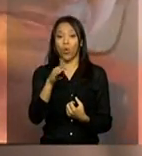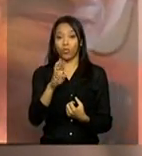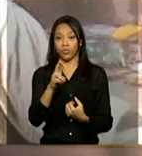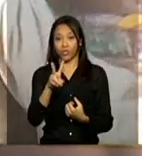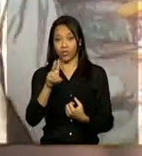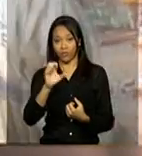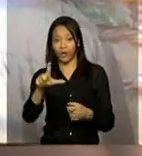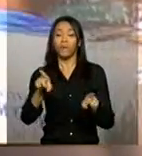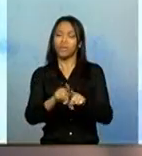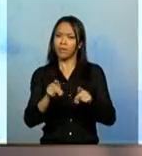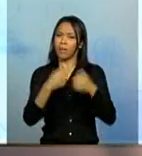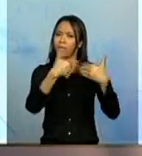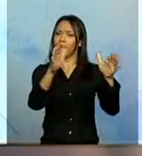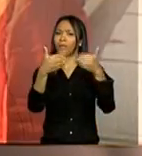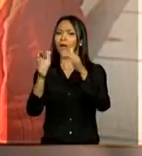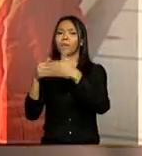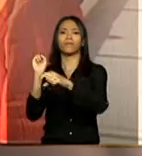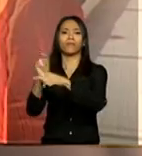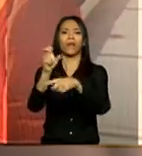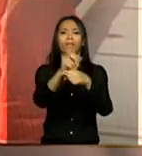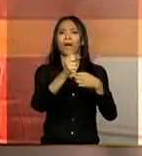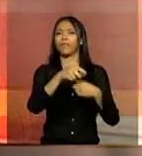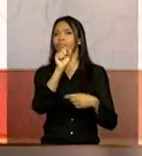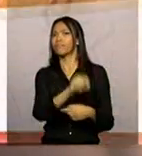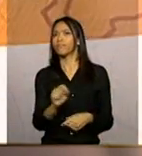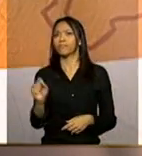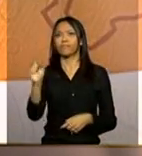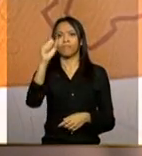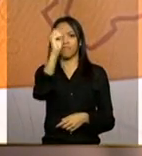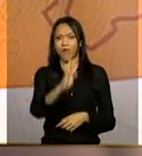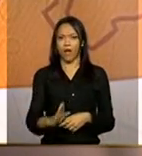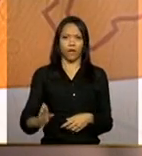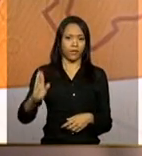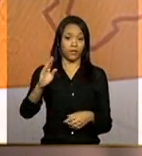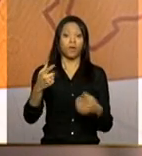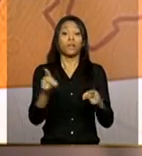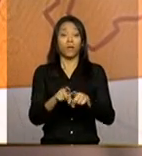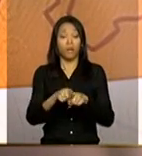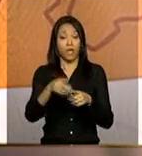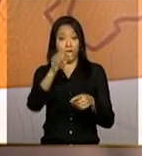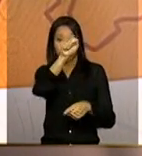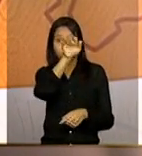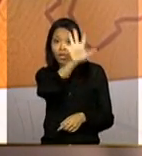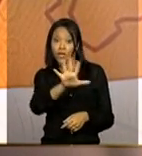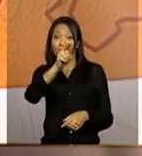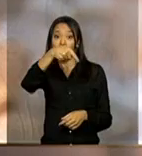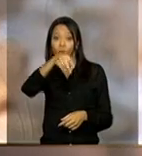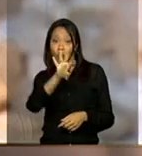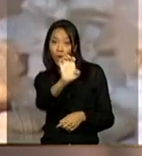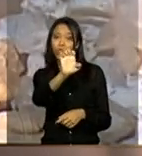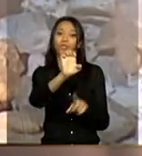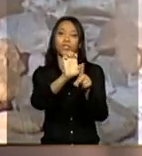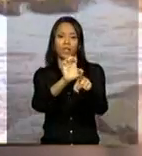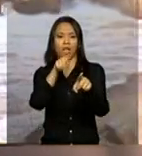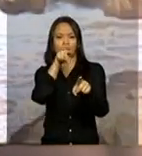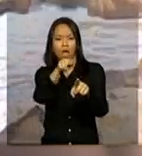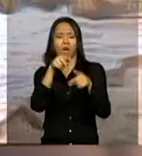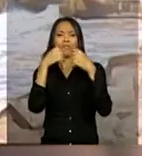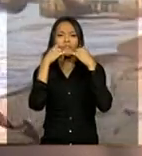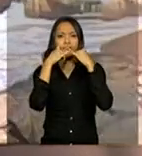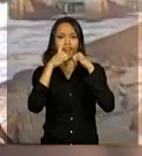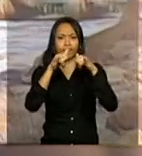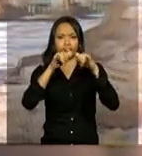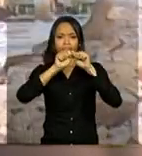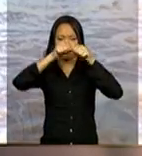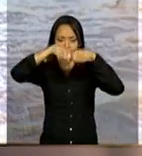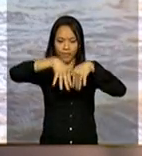de empregos por todo o país. A região norte conta com grande parte desses recursos. A hidrelétrica de Santo Antônio,